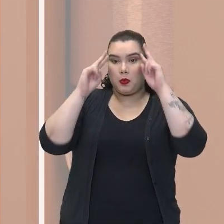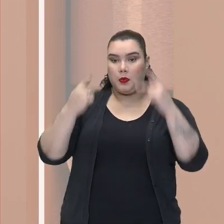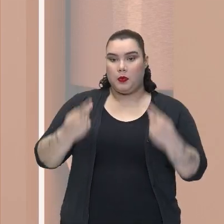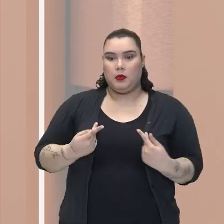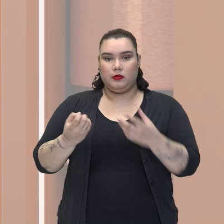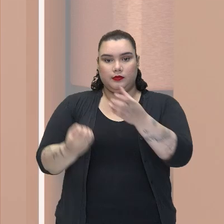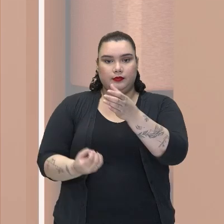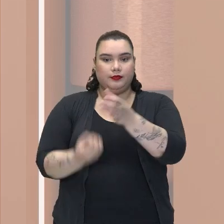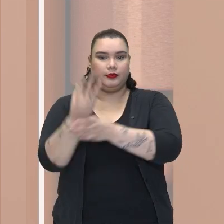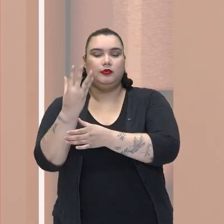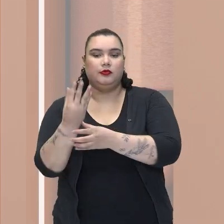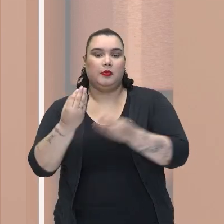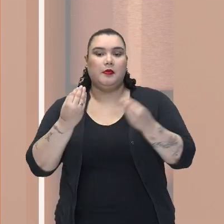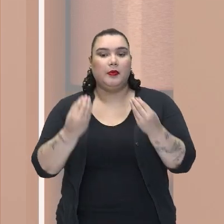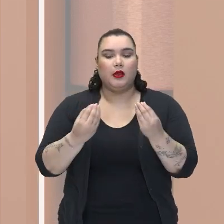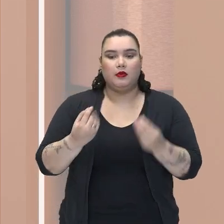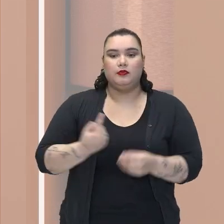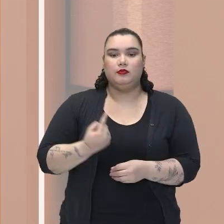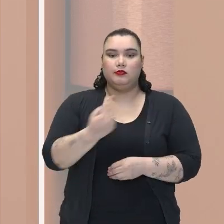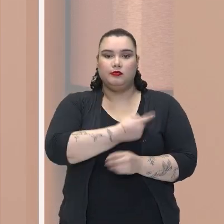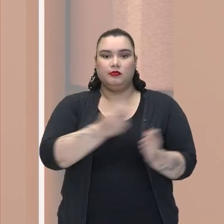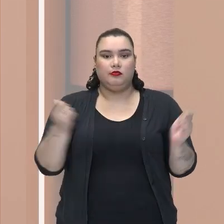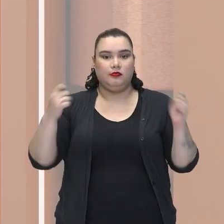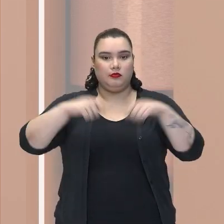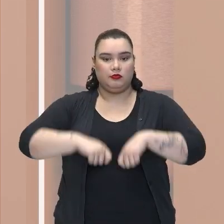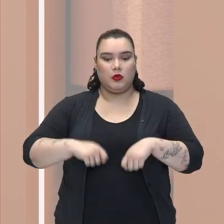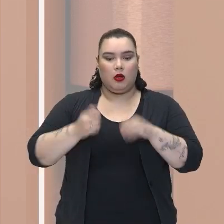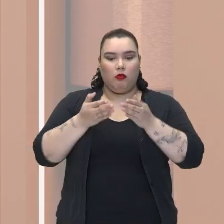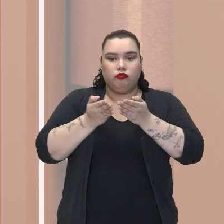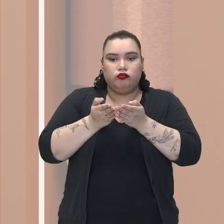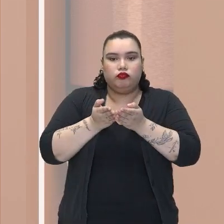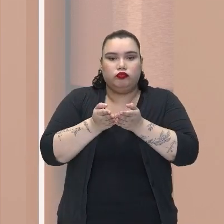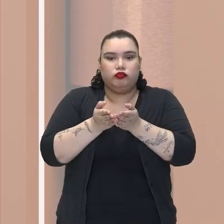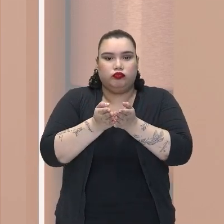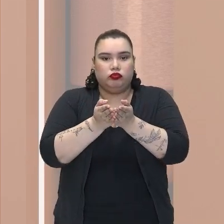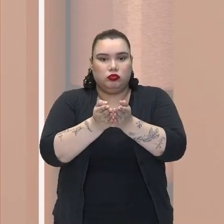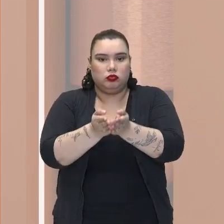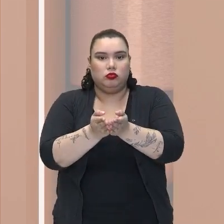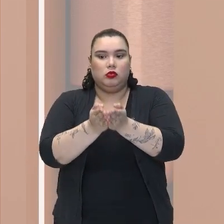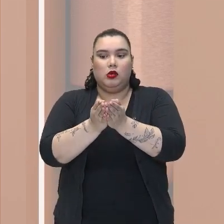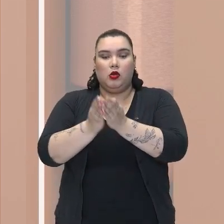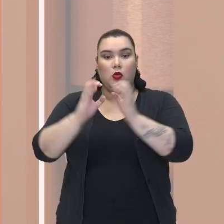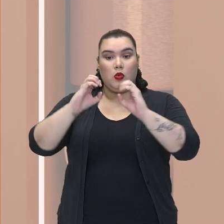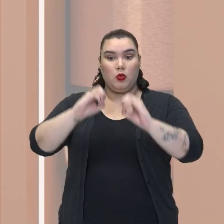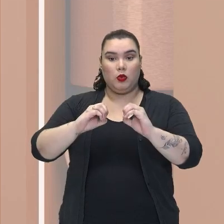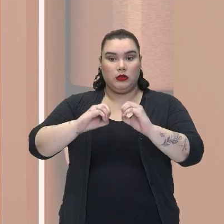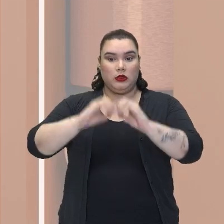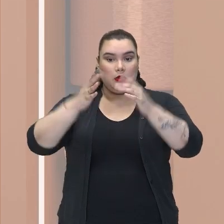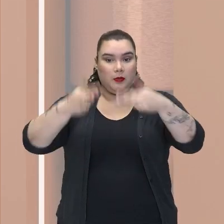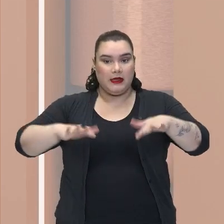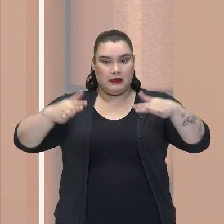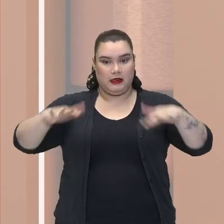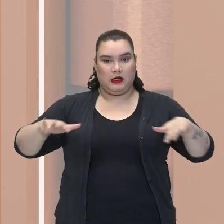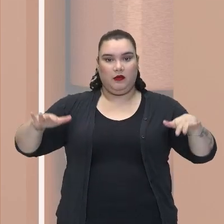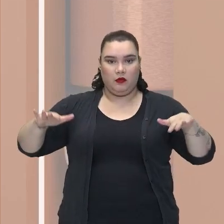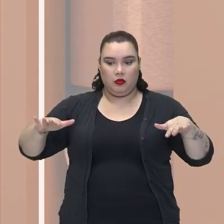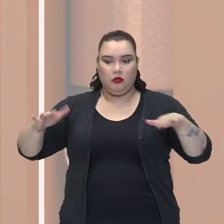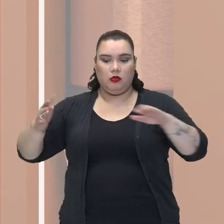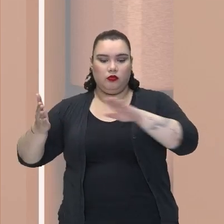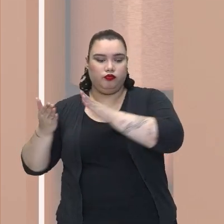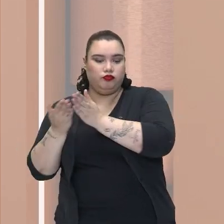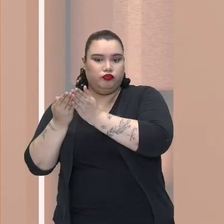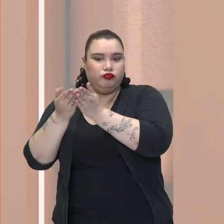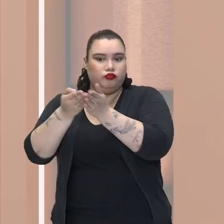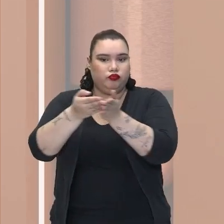Para que a gente pudesse ali transitar com navios do Oceano Pacífico para o Oceano Atlântico ali,